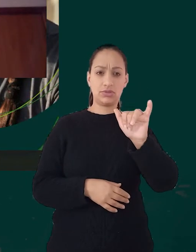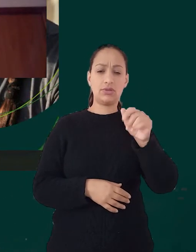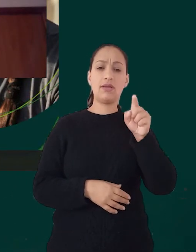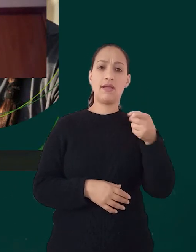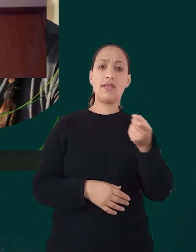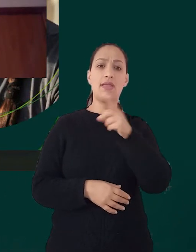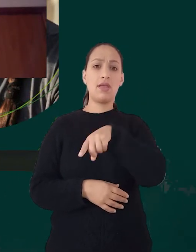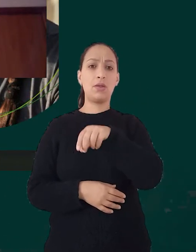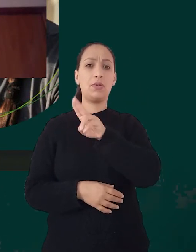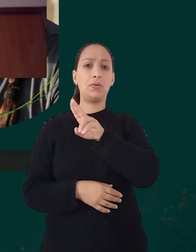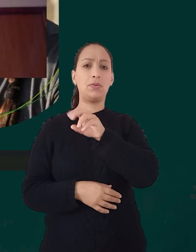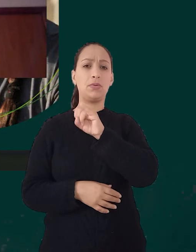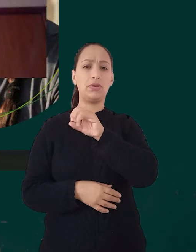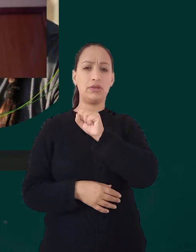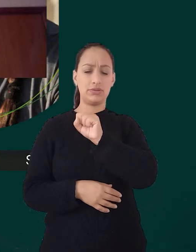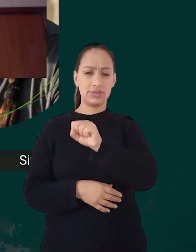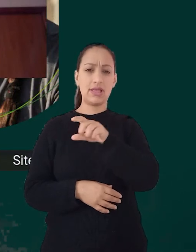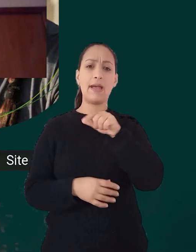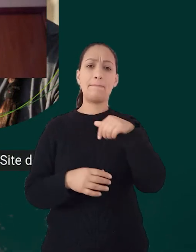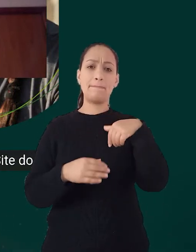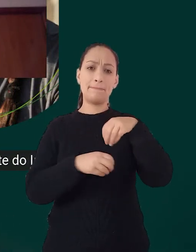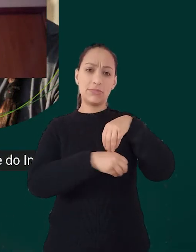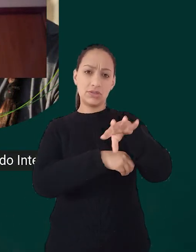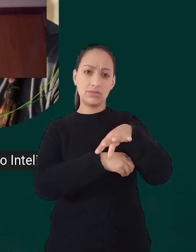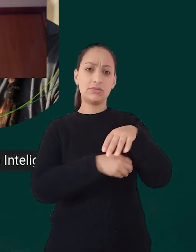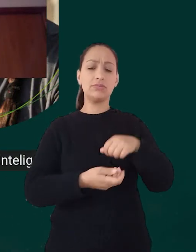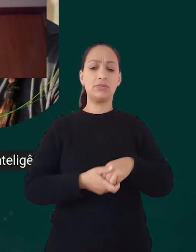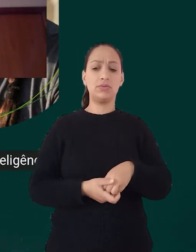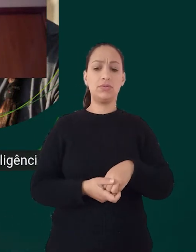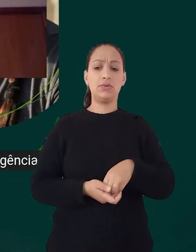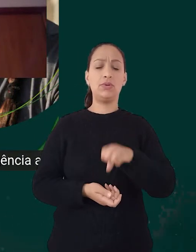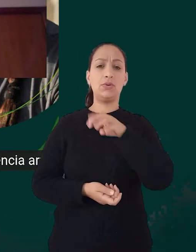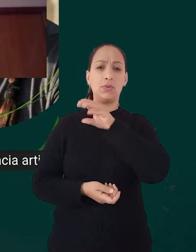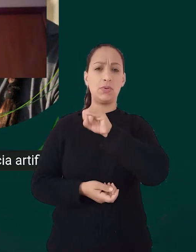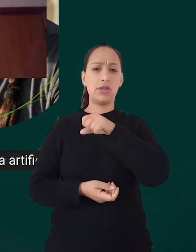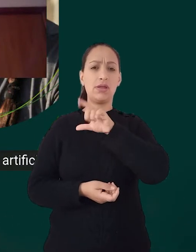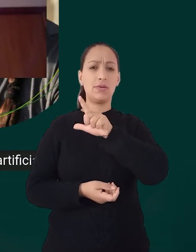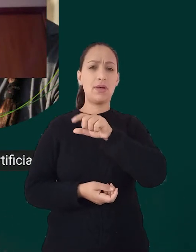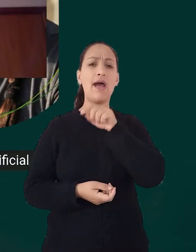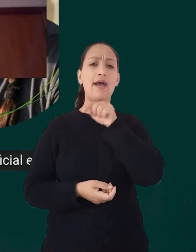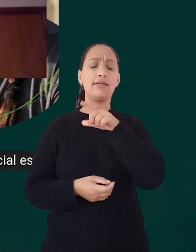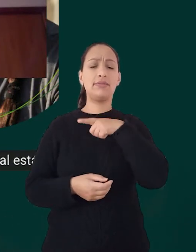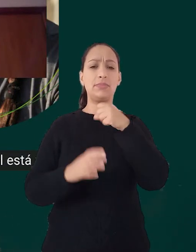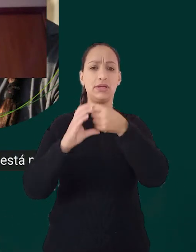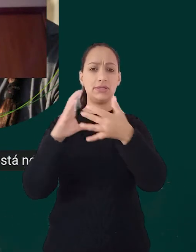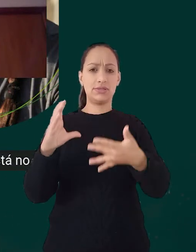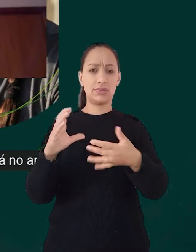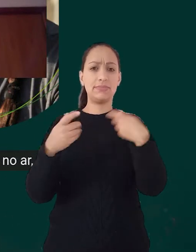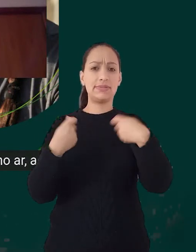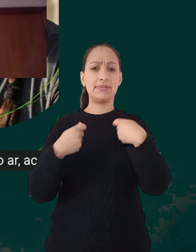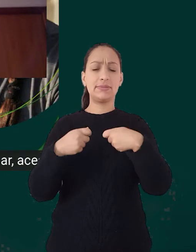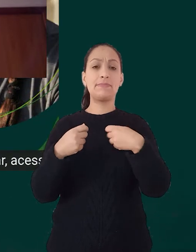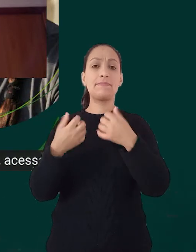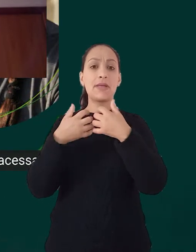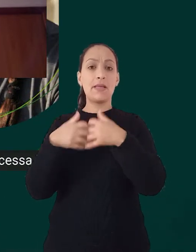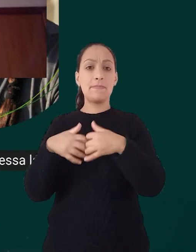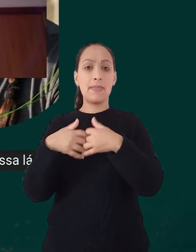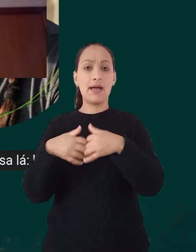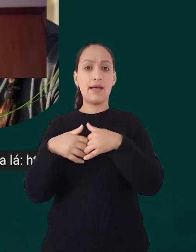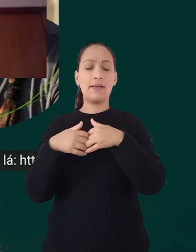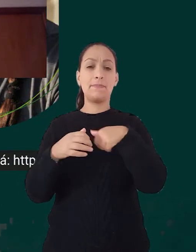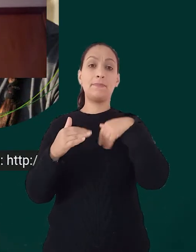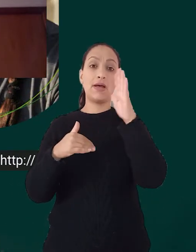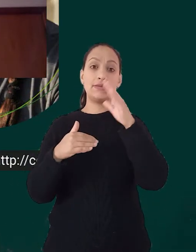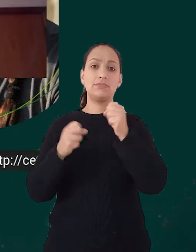mais indicadas, tá? No caso da Unreal, ela tem uma característica que ela precisa de uma máquina muito mais potente para